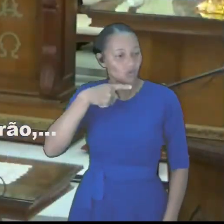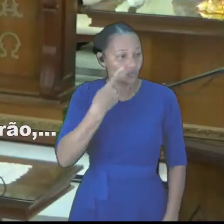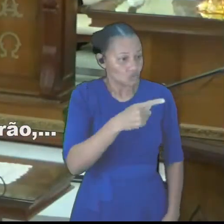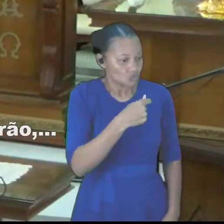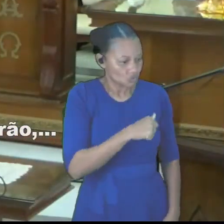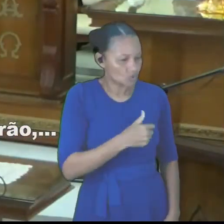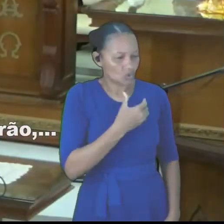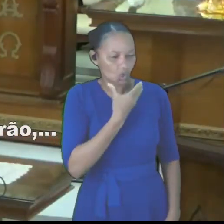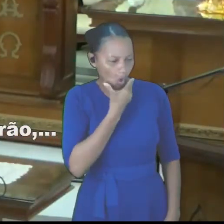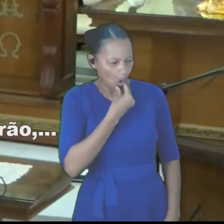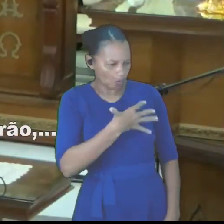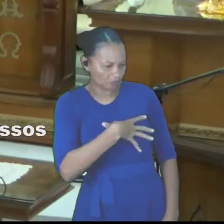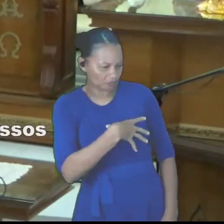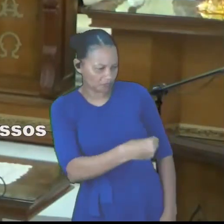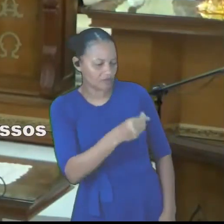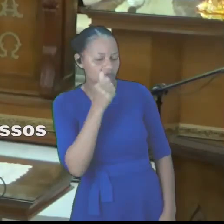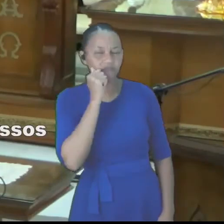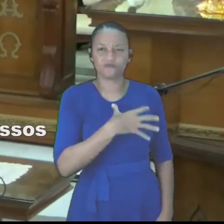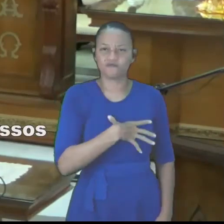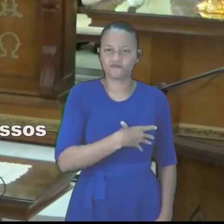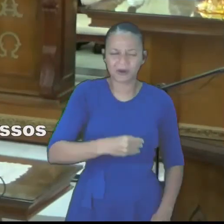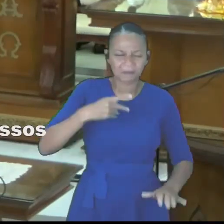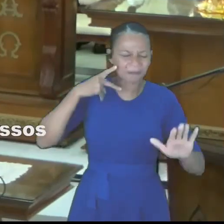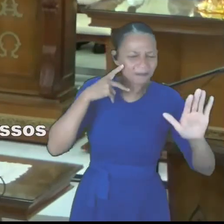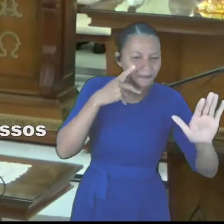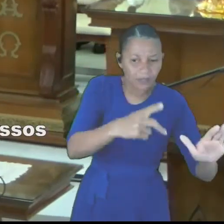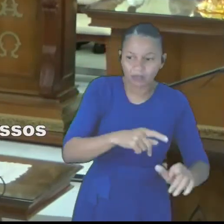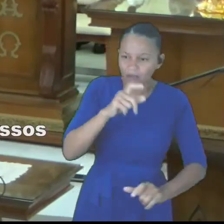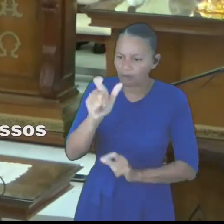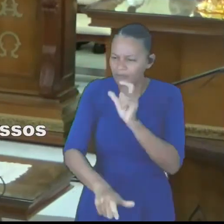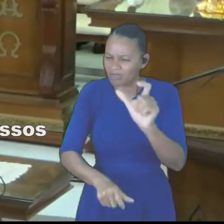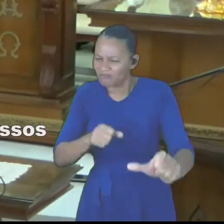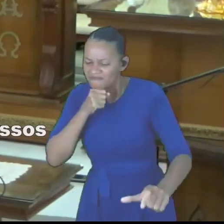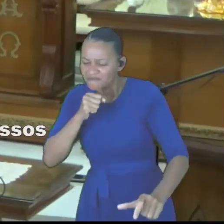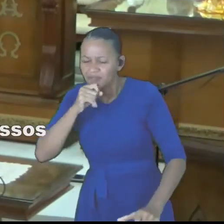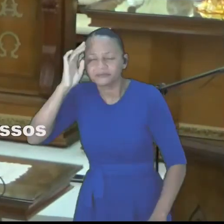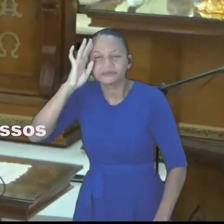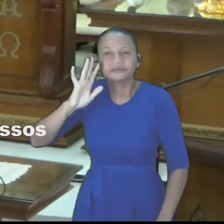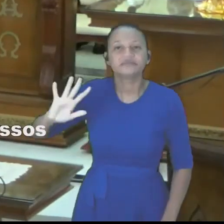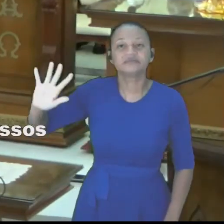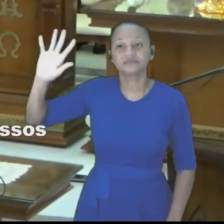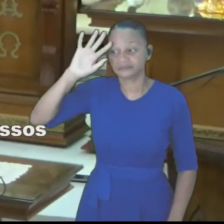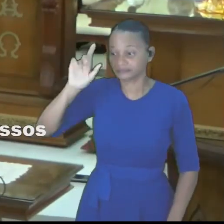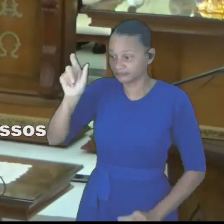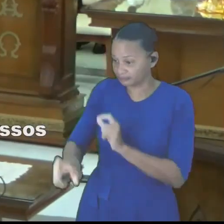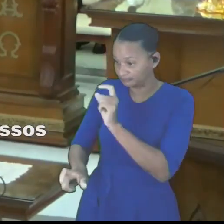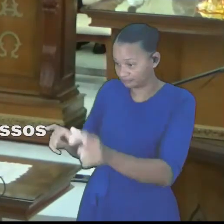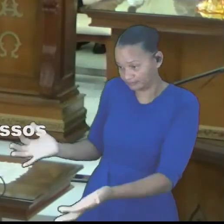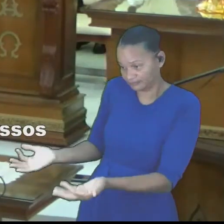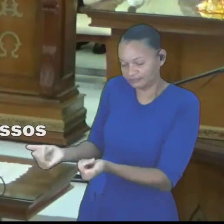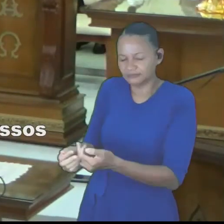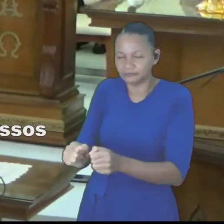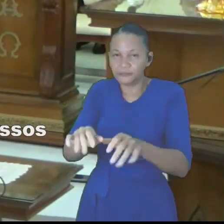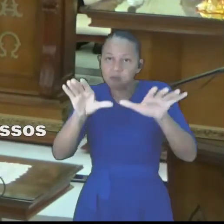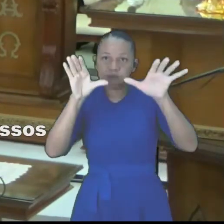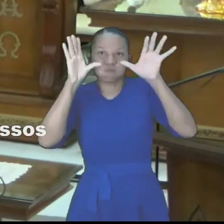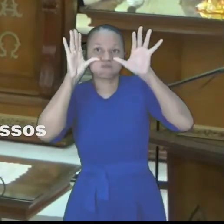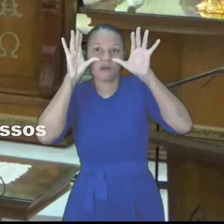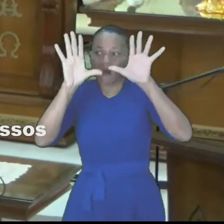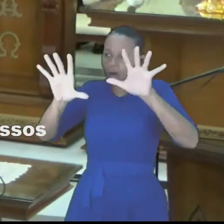filhas profetizarão. Os vossos velhos terão sonhos. Os vossos jovens terão